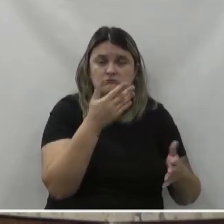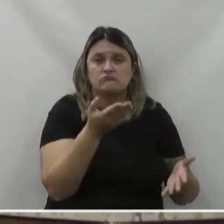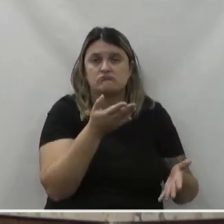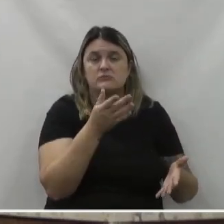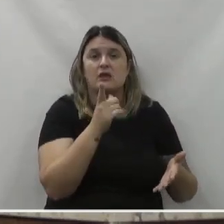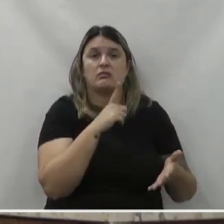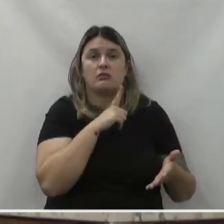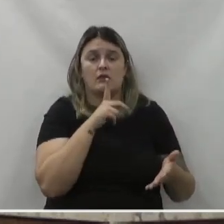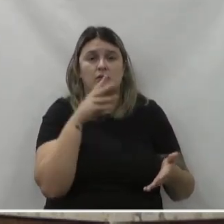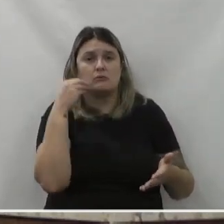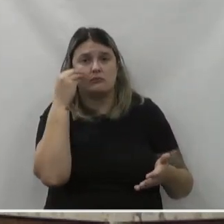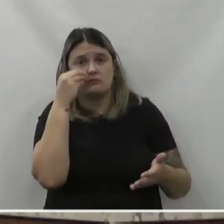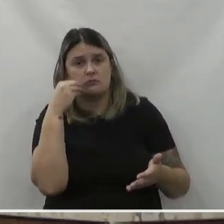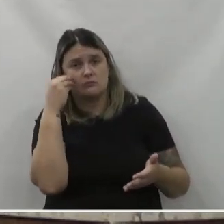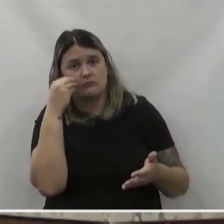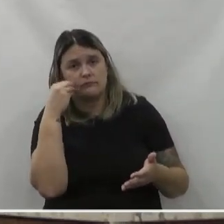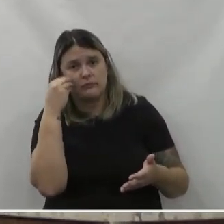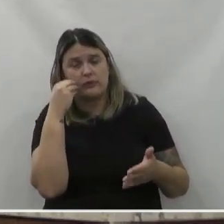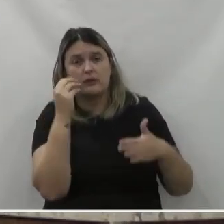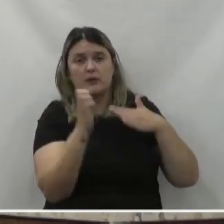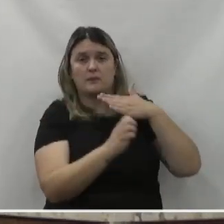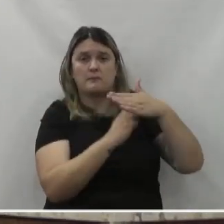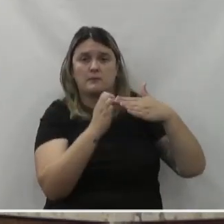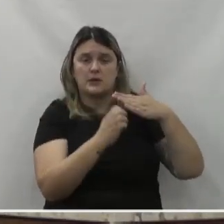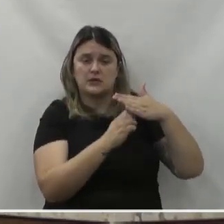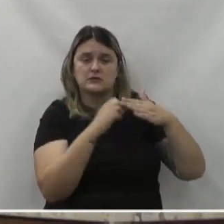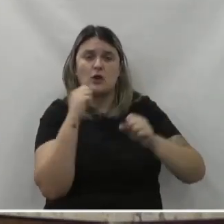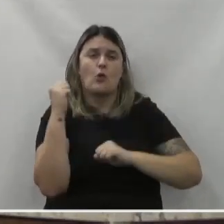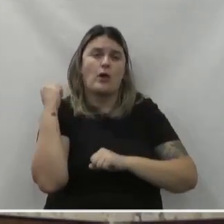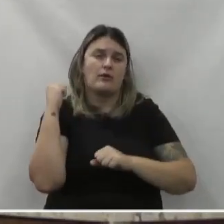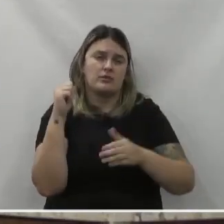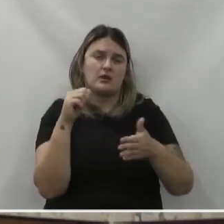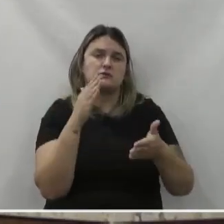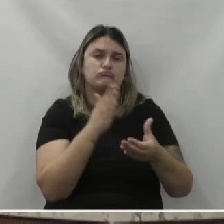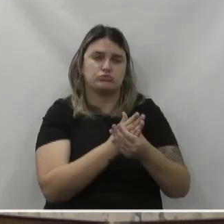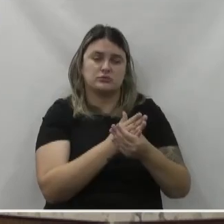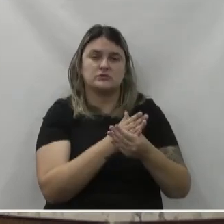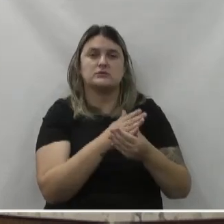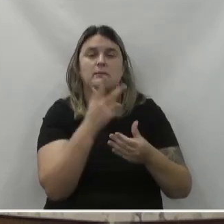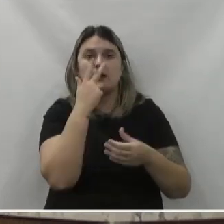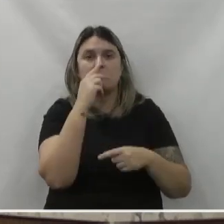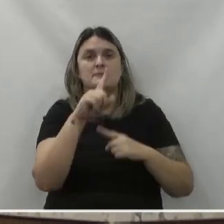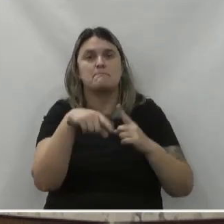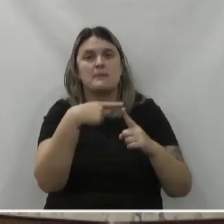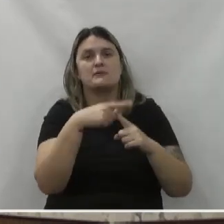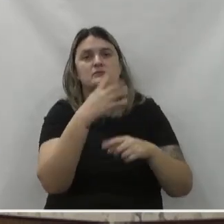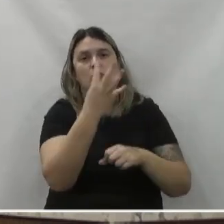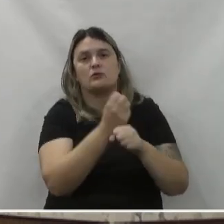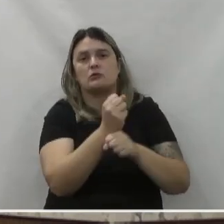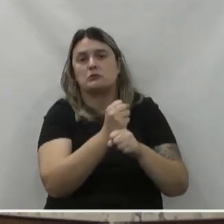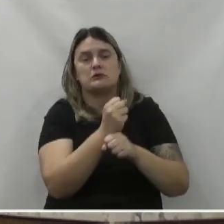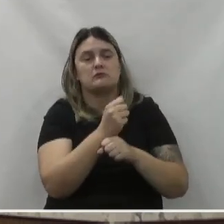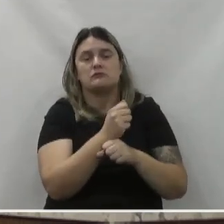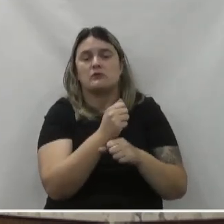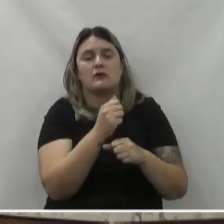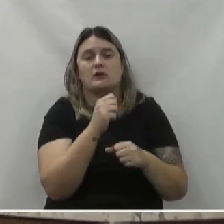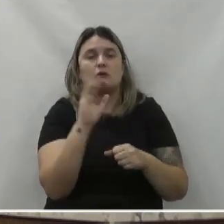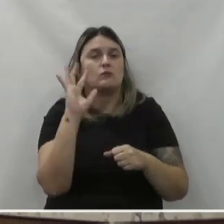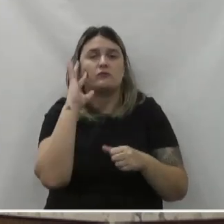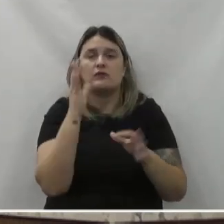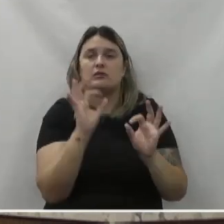tem a oportunidade das empresas recorrer e a gente passar os 4 anos aqui e a gente não ter tomado uma atitude para